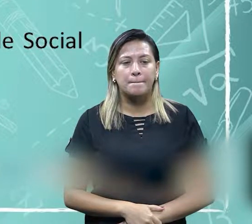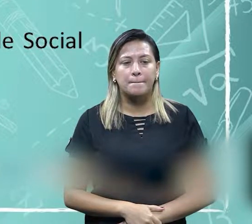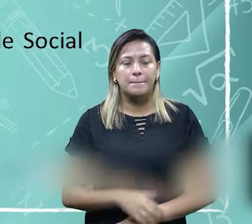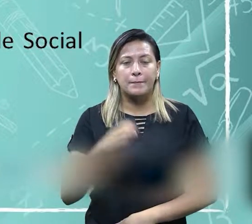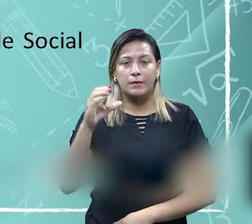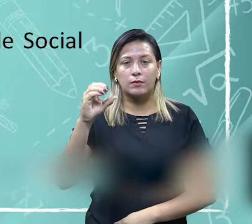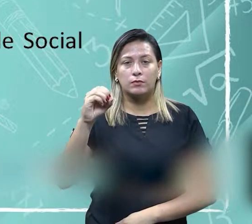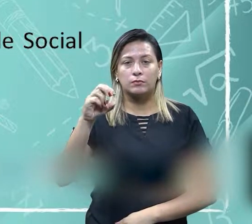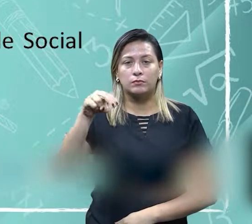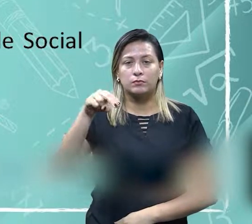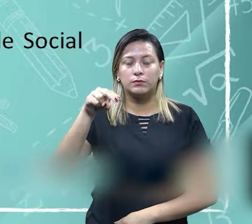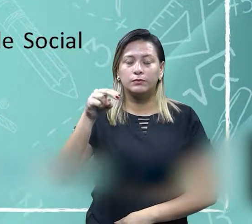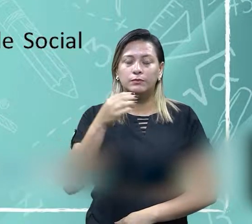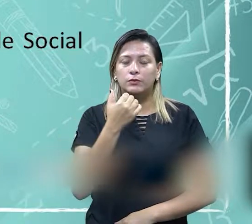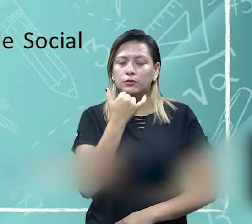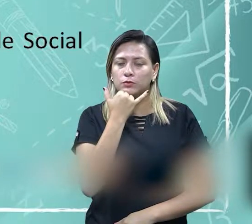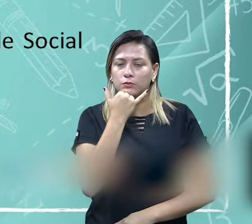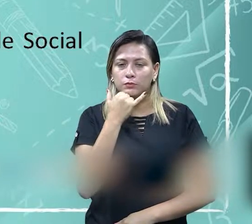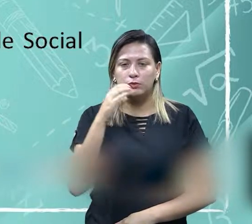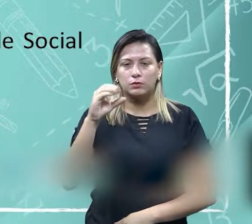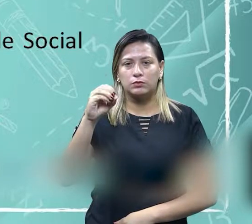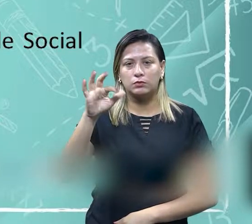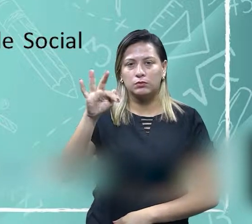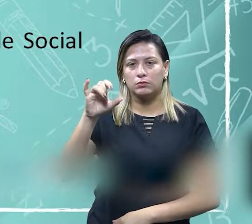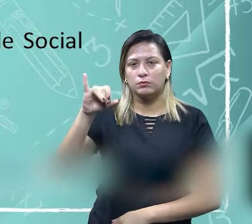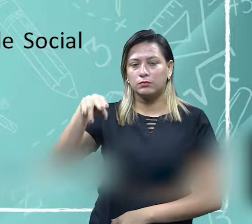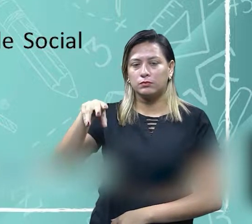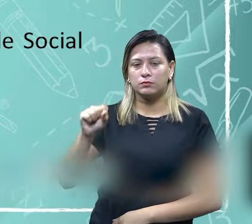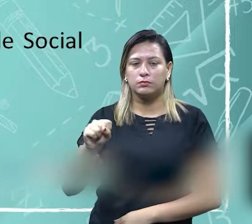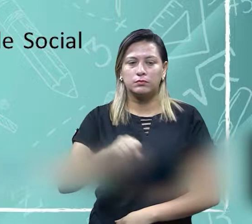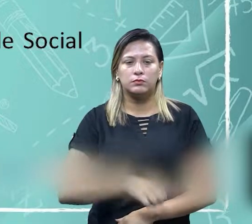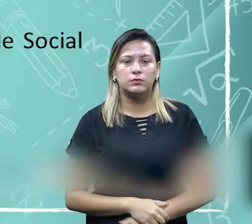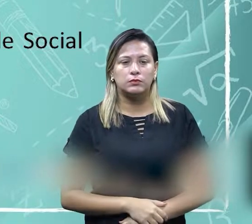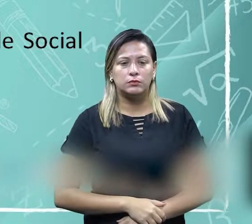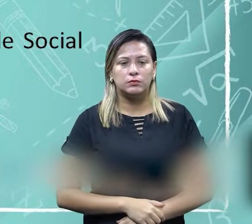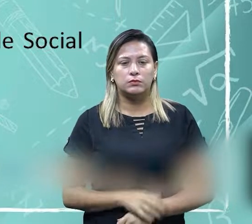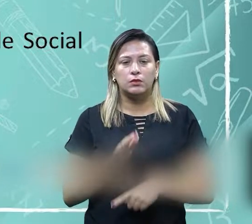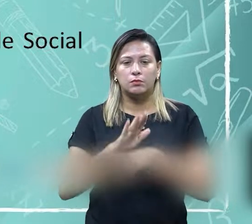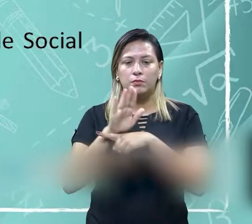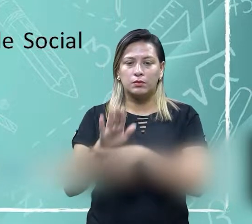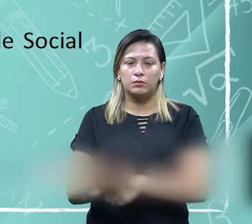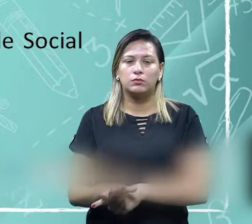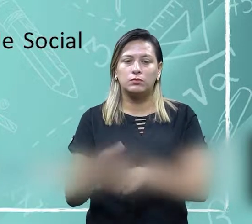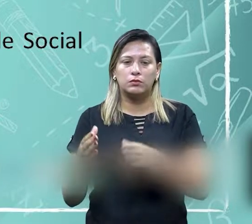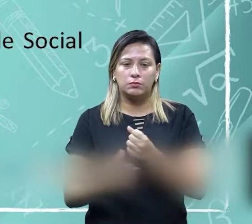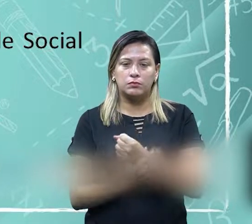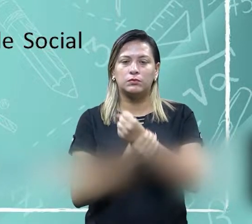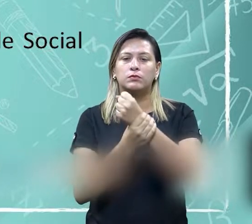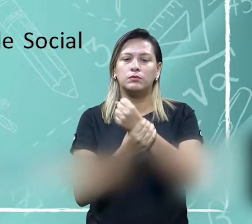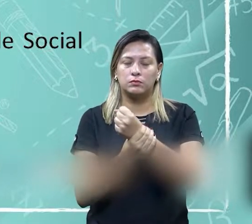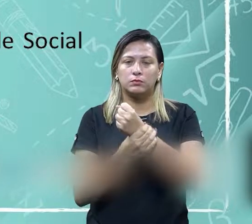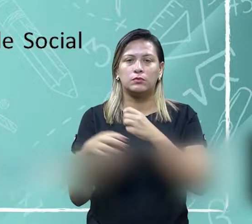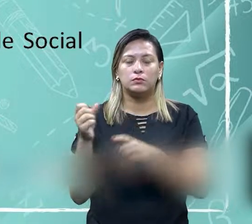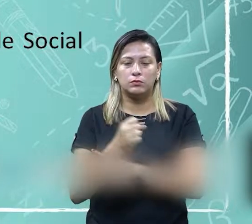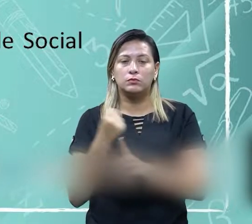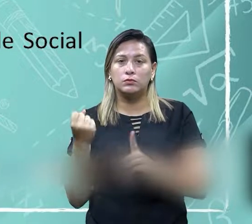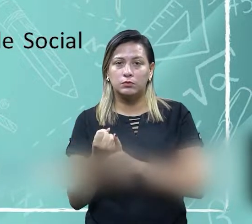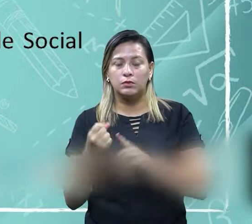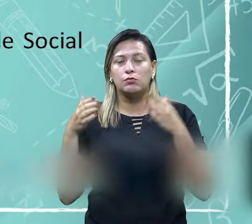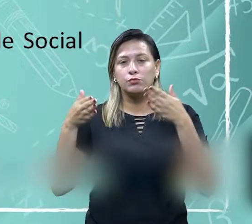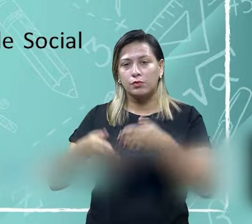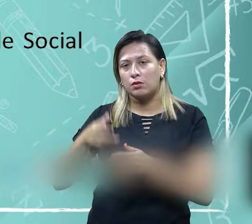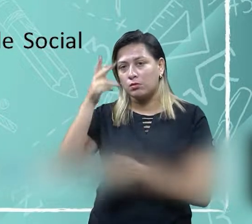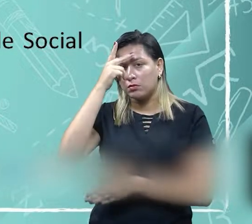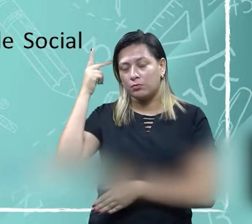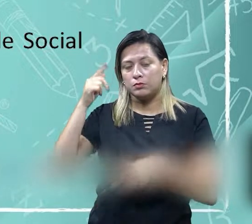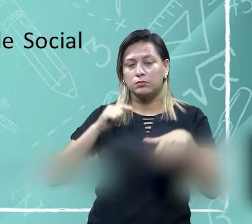Os COFINS, né, que já é uma contribuição para a seguridade social relacionada ao trabalhador, né?